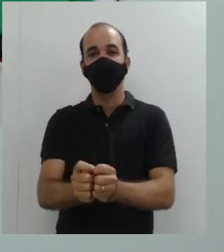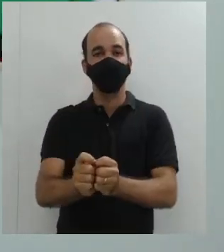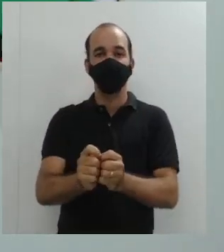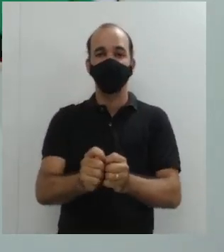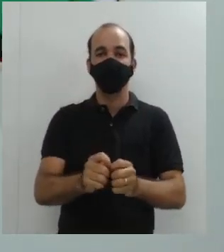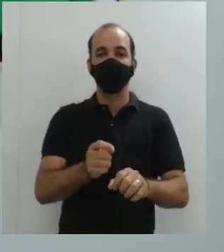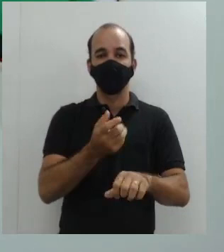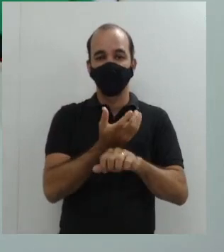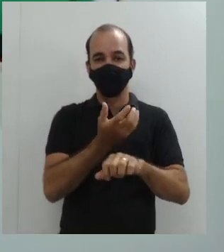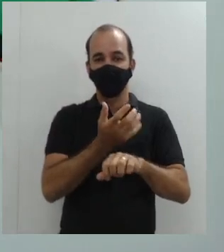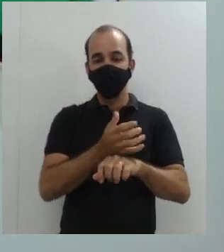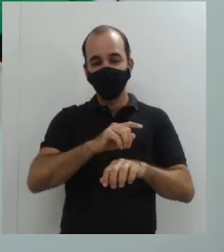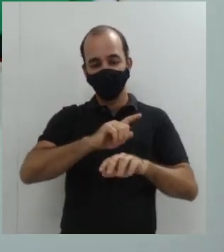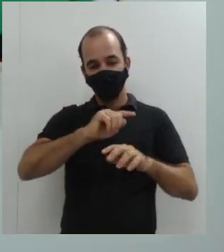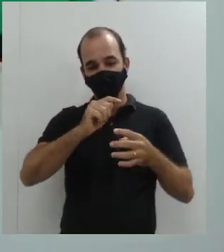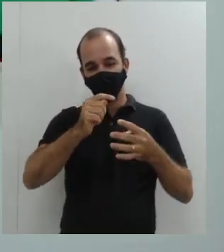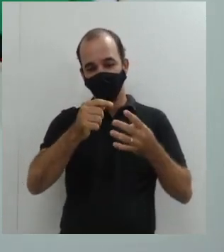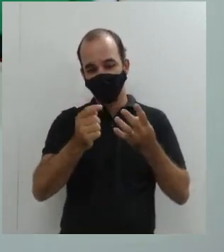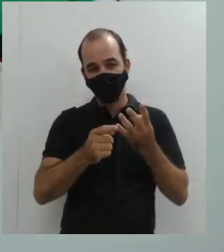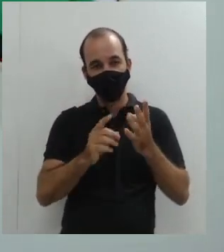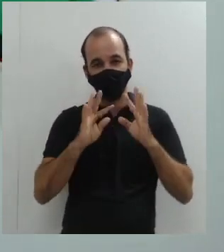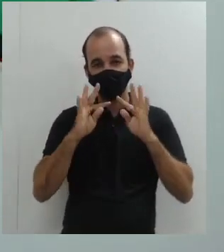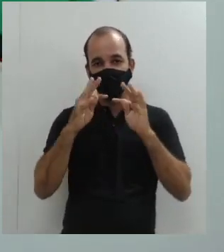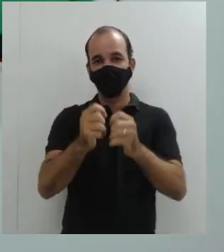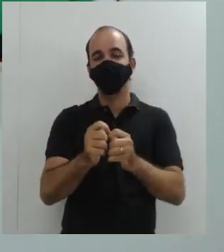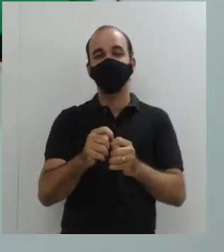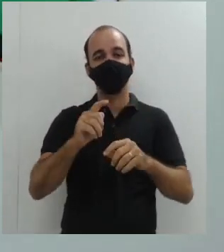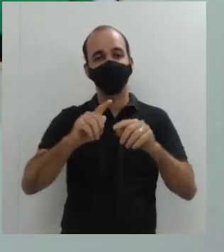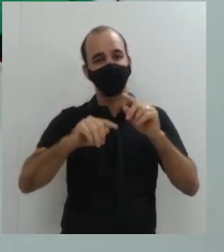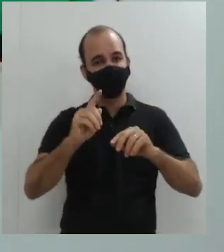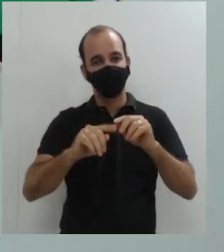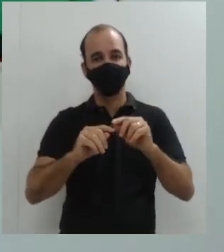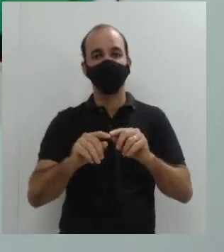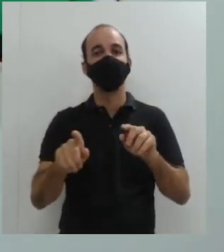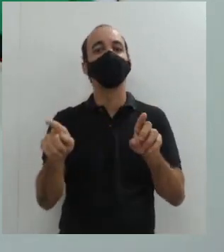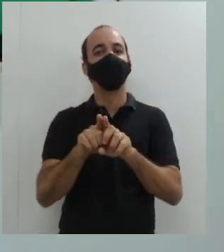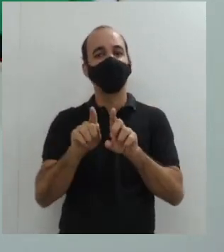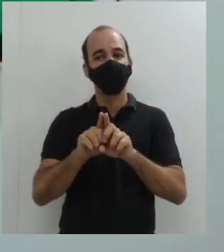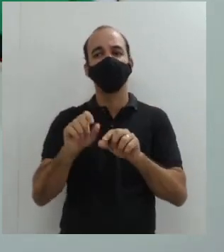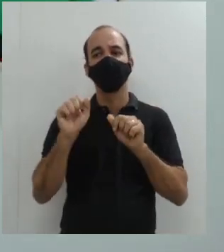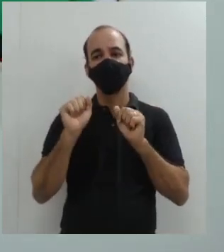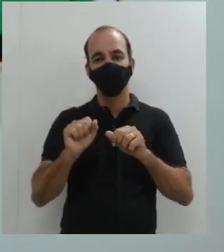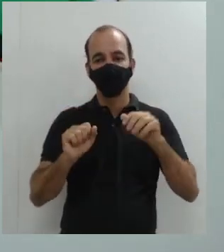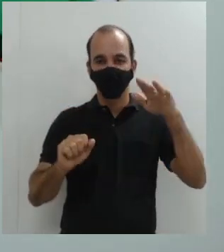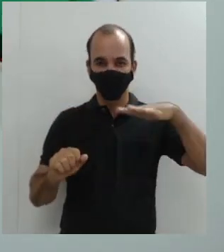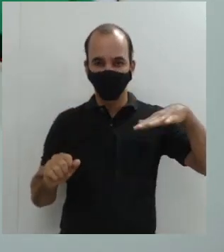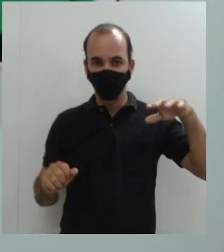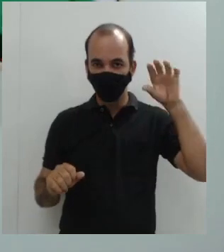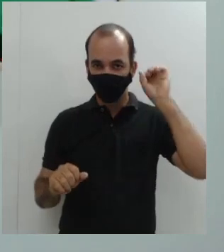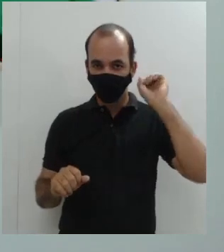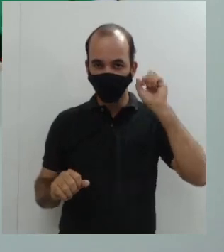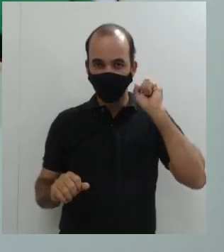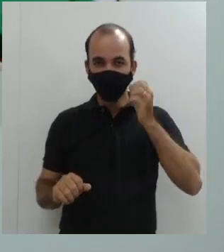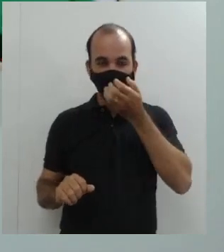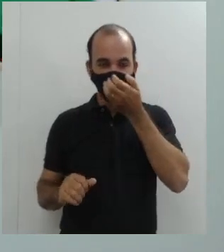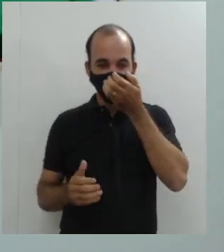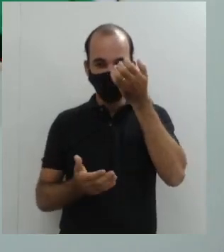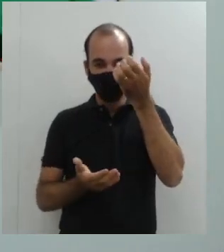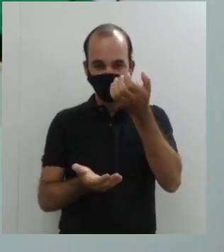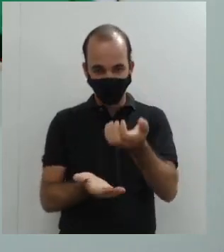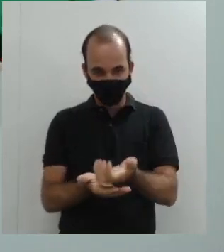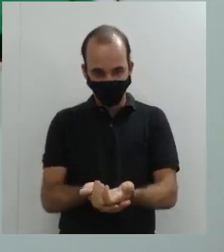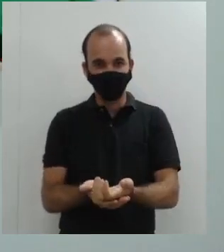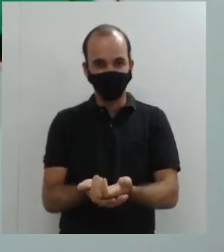um material, a um fascículo e também ao nosso podcast dessa aula, tá bom? Os professores da base EducaPE, ou da